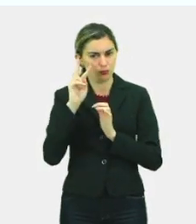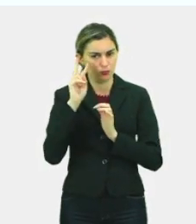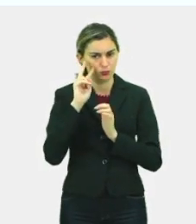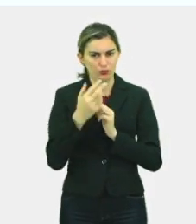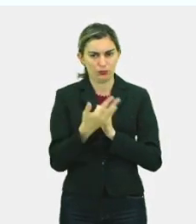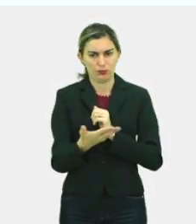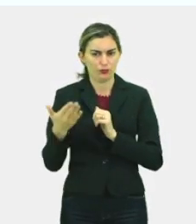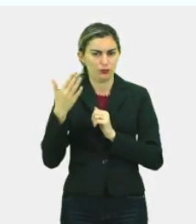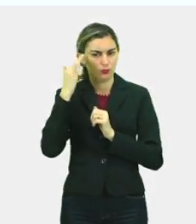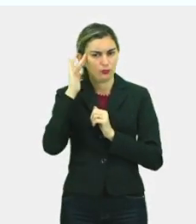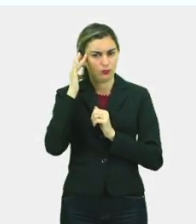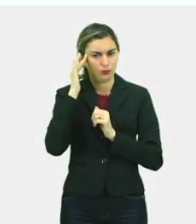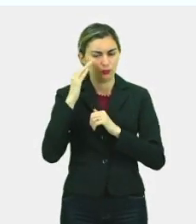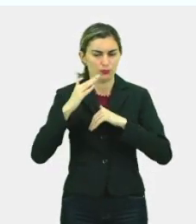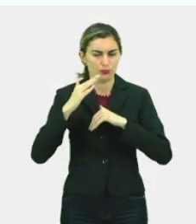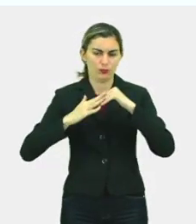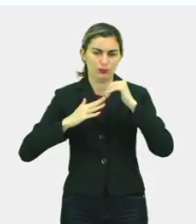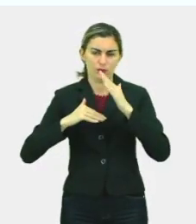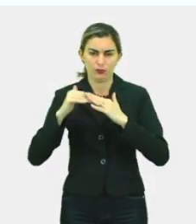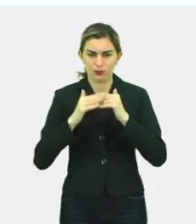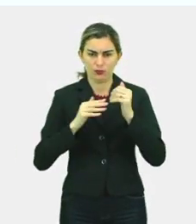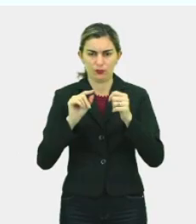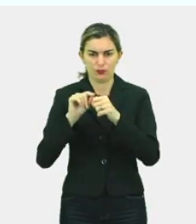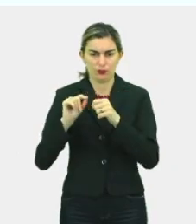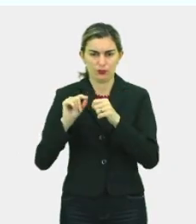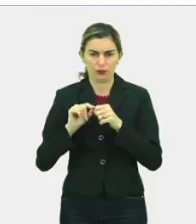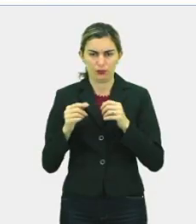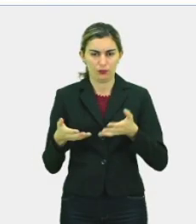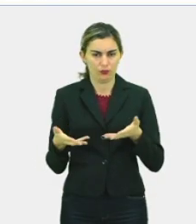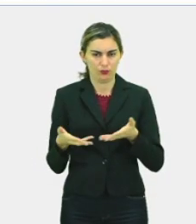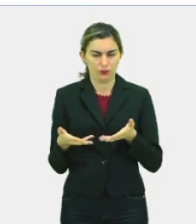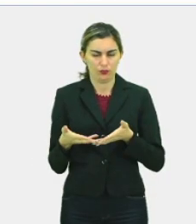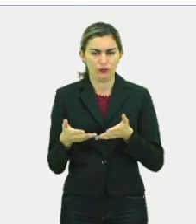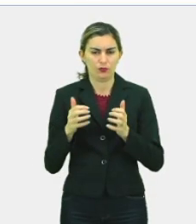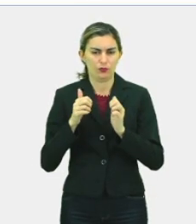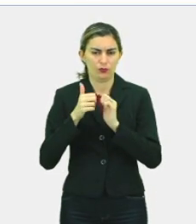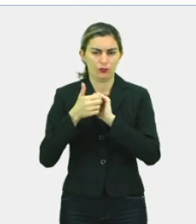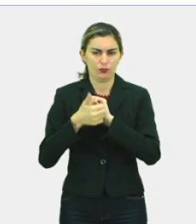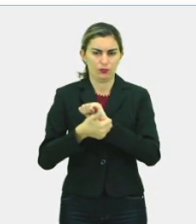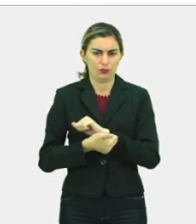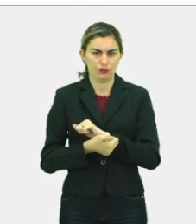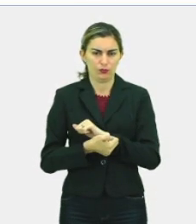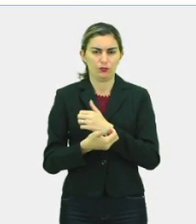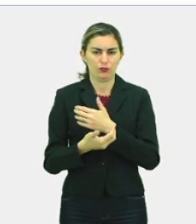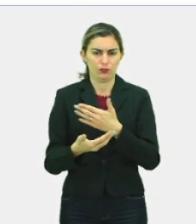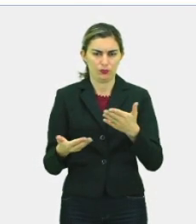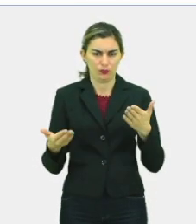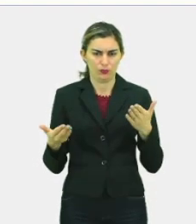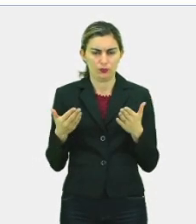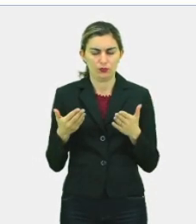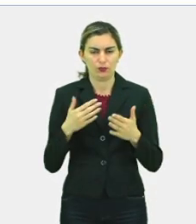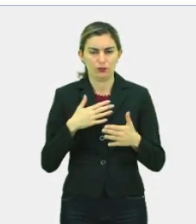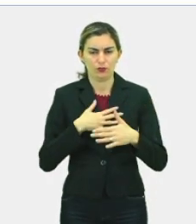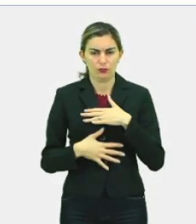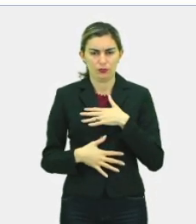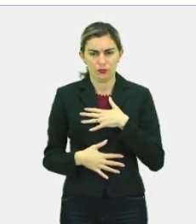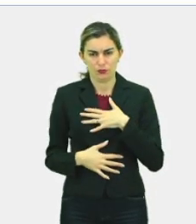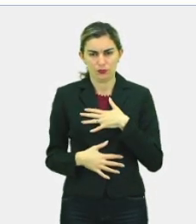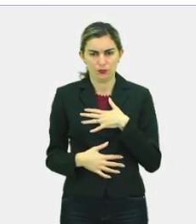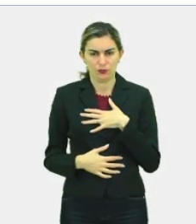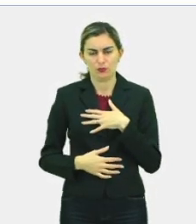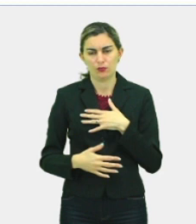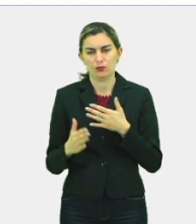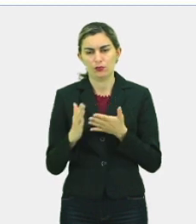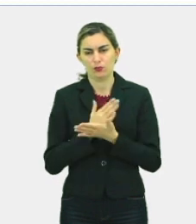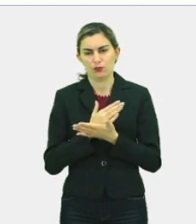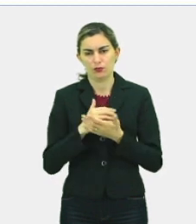para poder entender a prática que a gente realiza hoje. O esporte, bem como outros elementos da cultura corporal, passou